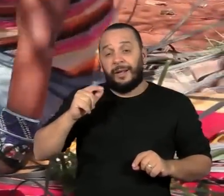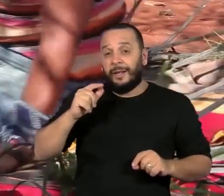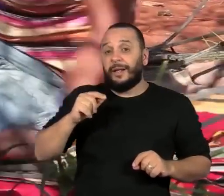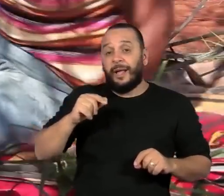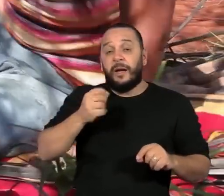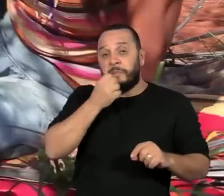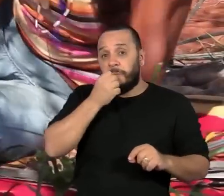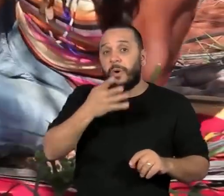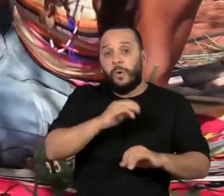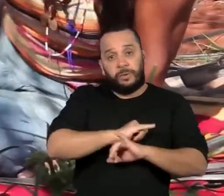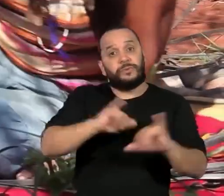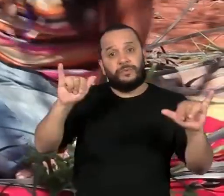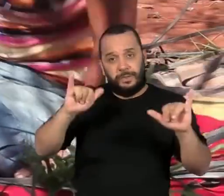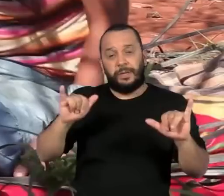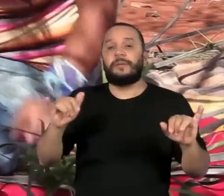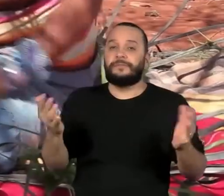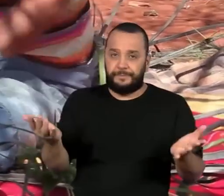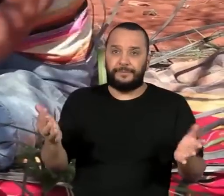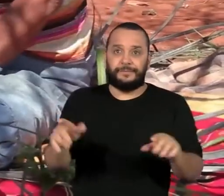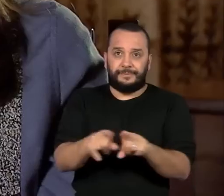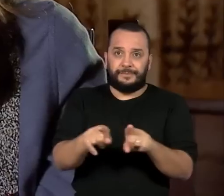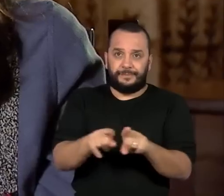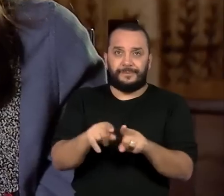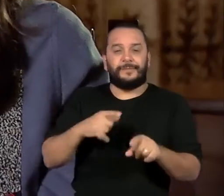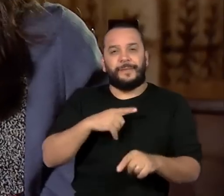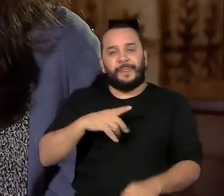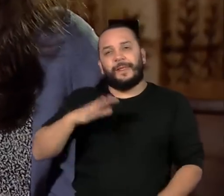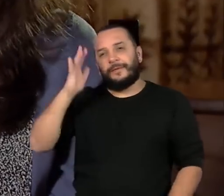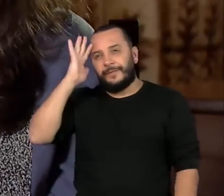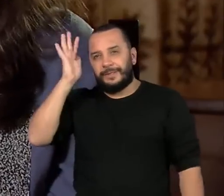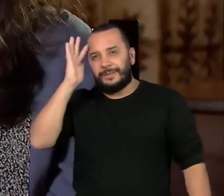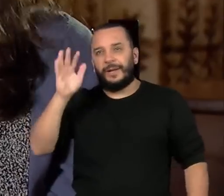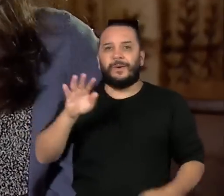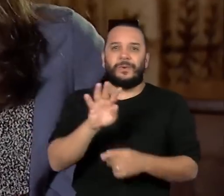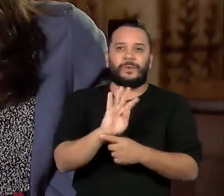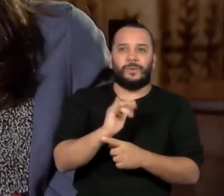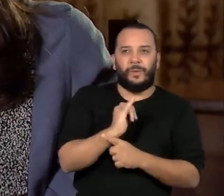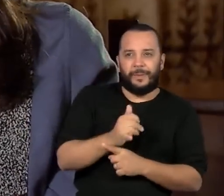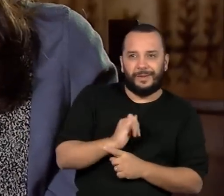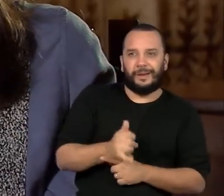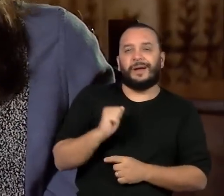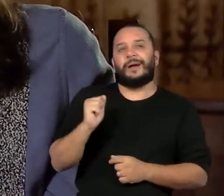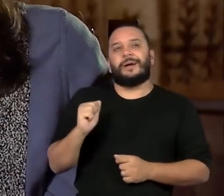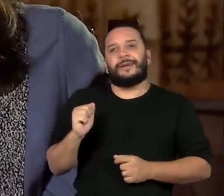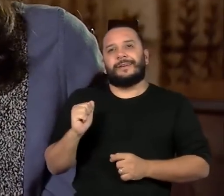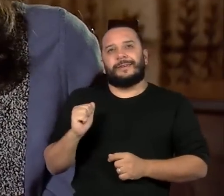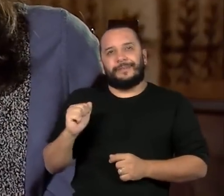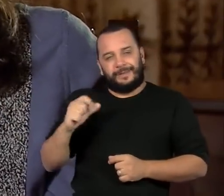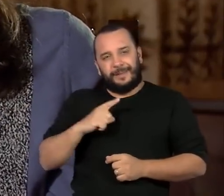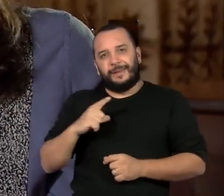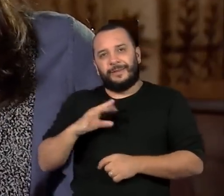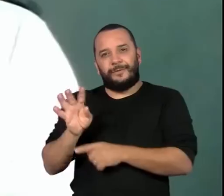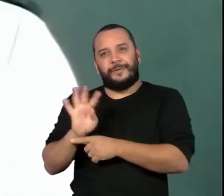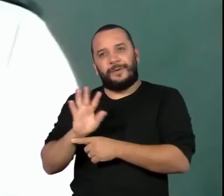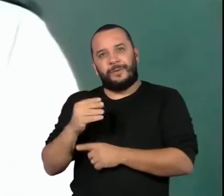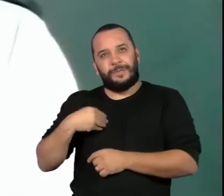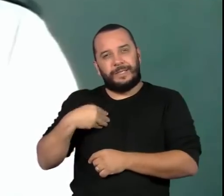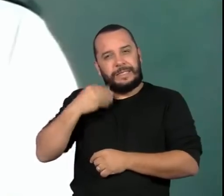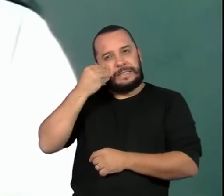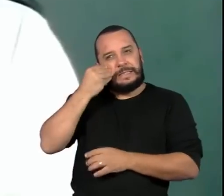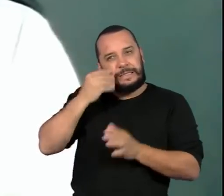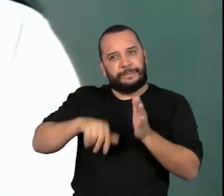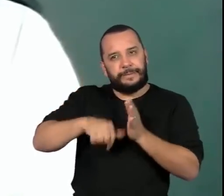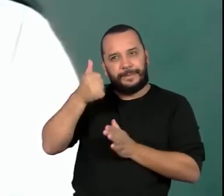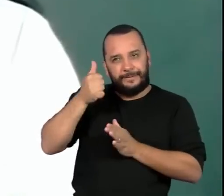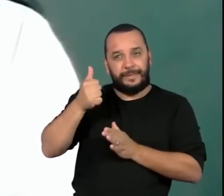abordado, muito pouco conhecido, né? Tem ficção, tem documentário, tem filmes experimentais, né? O cinema,